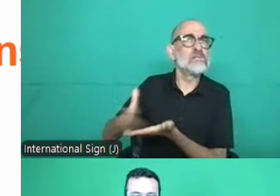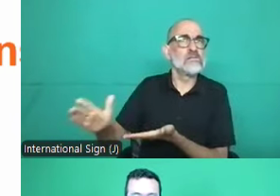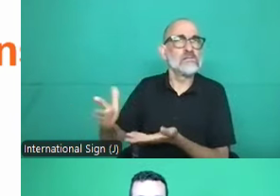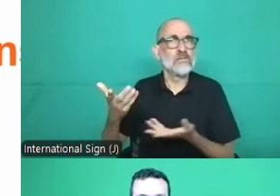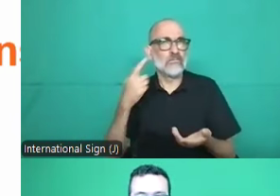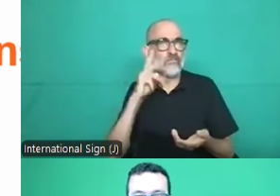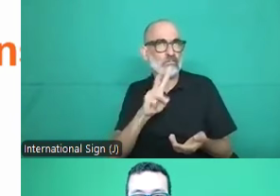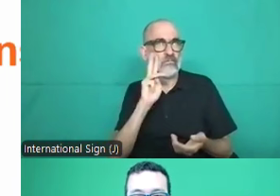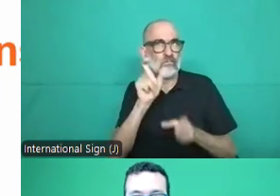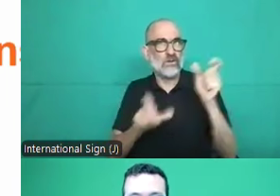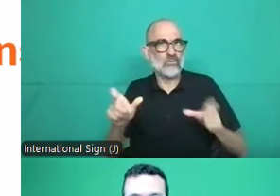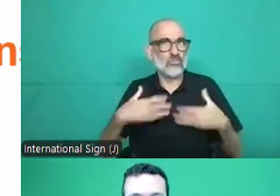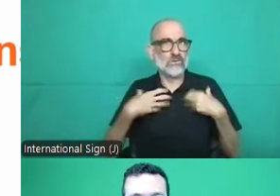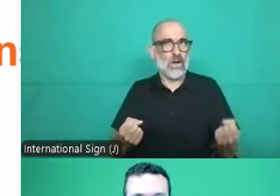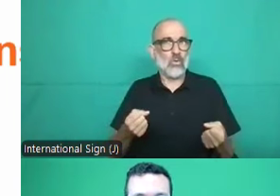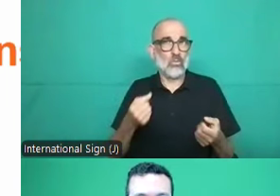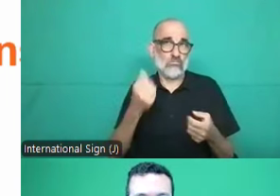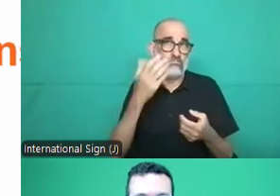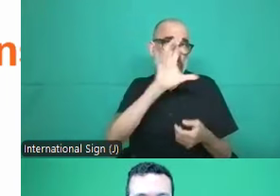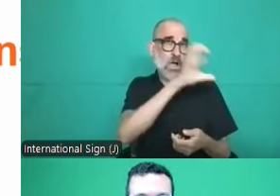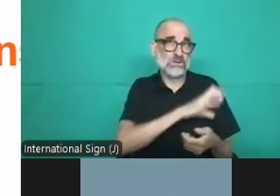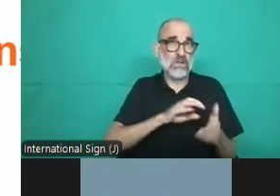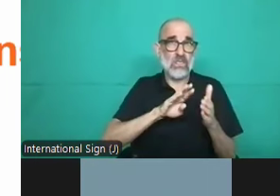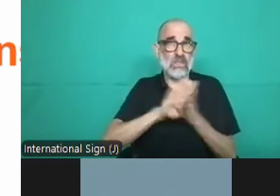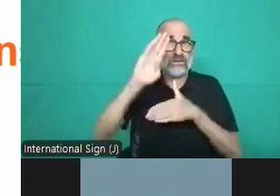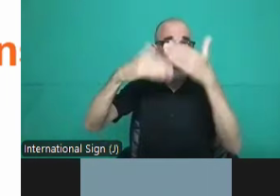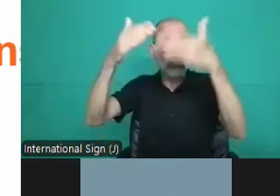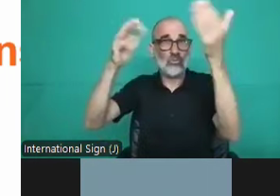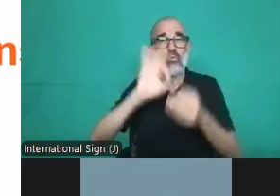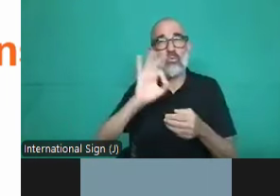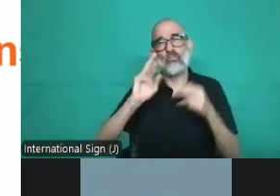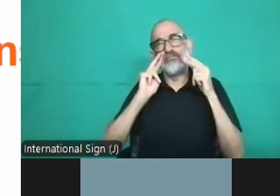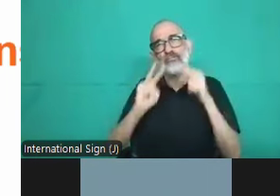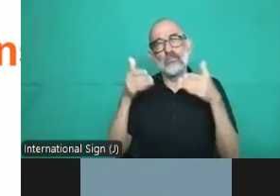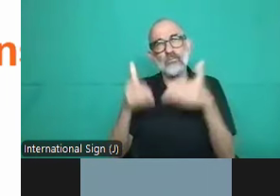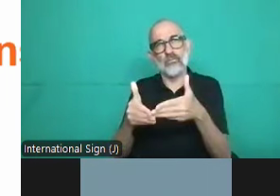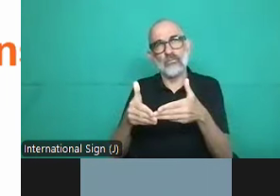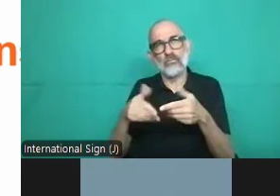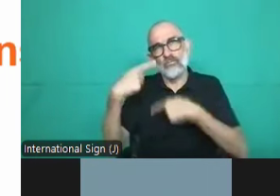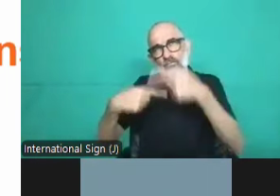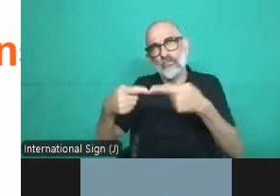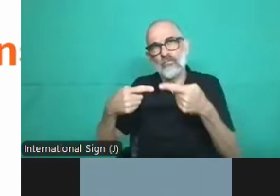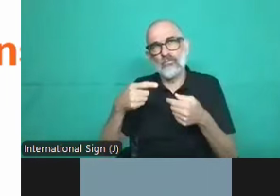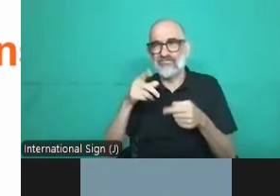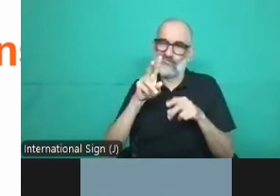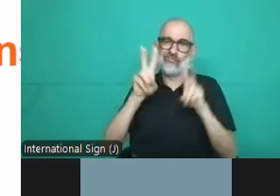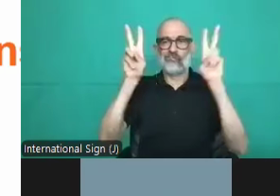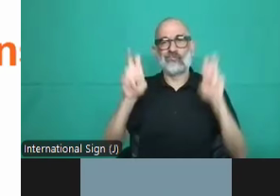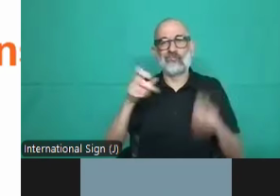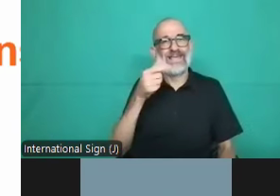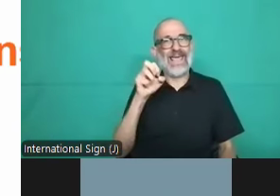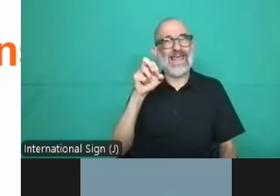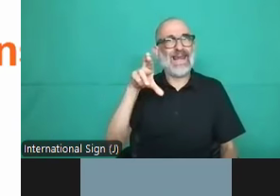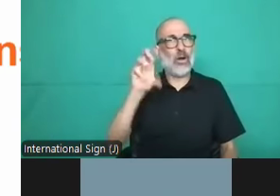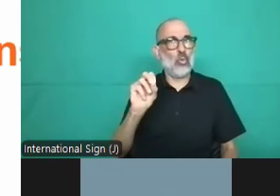de esto debe incluir saúde, el para cuidado a levar la em conta familia, protección a los niños incluir a y proteção la das salud mental y crianças, a bienestar família e uma en las saúde políticas de mental das